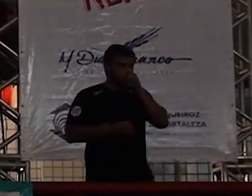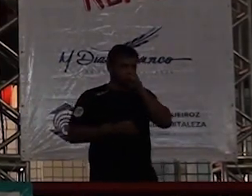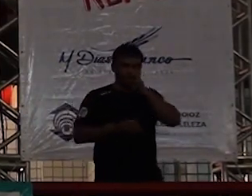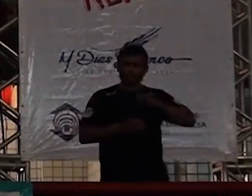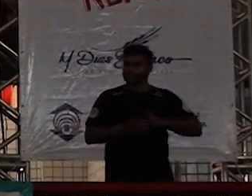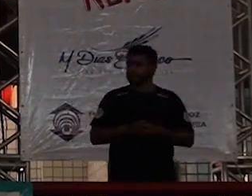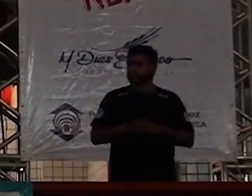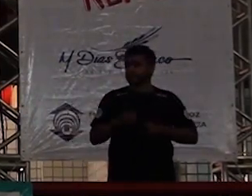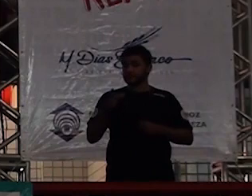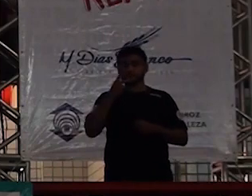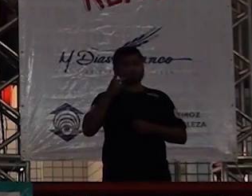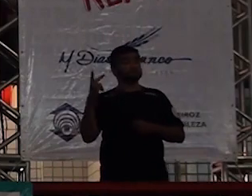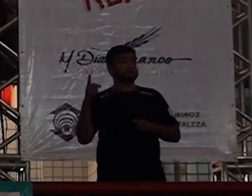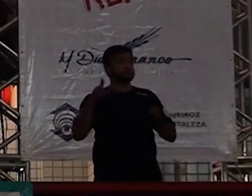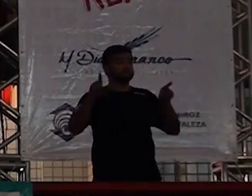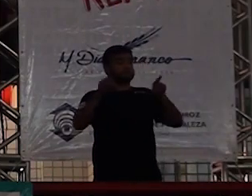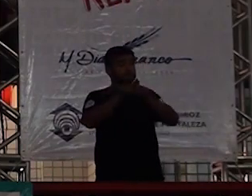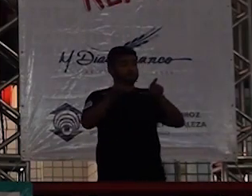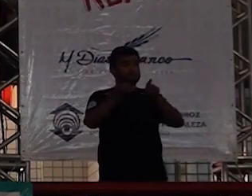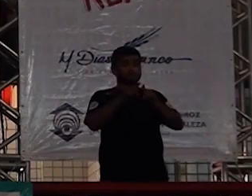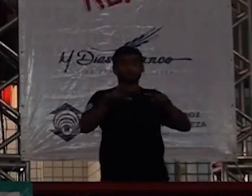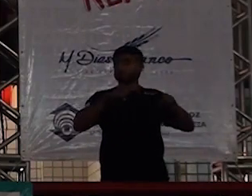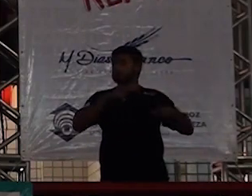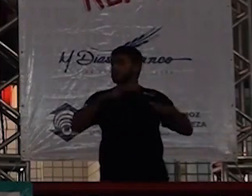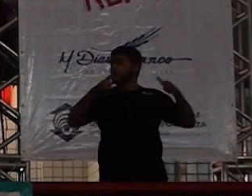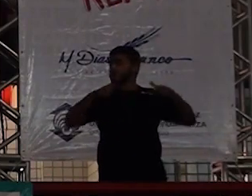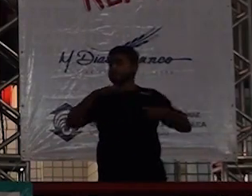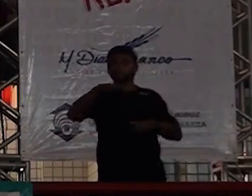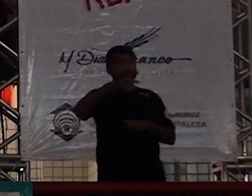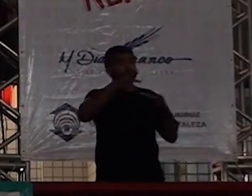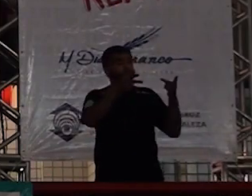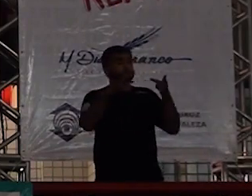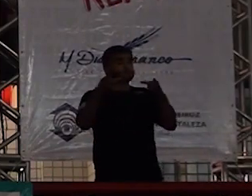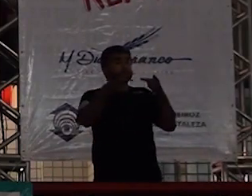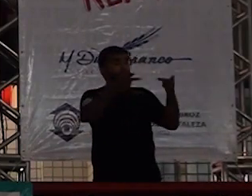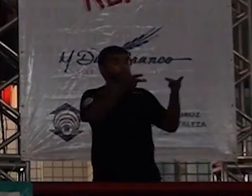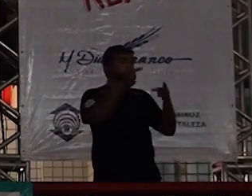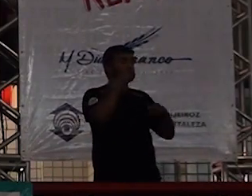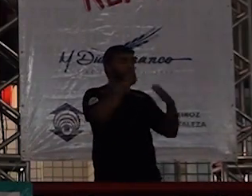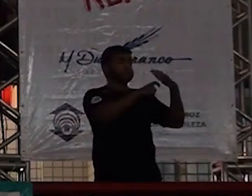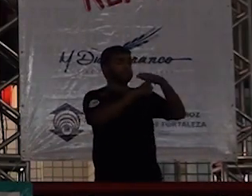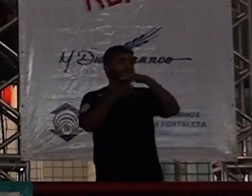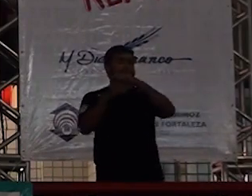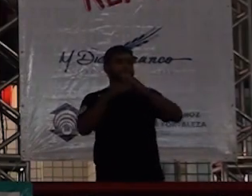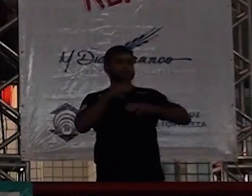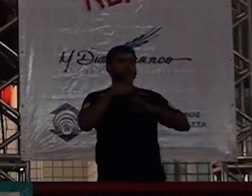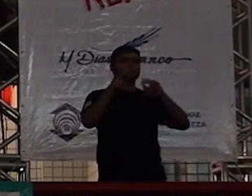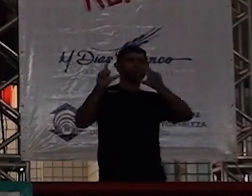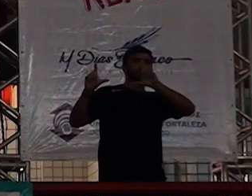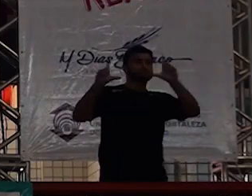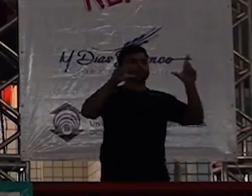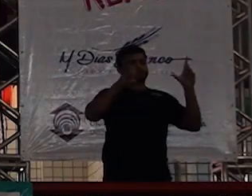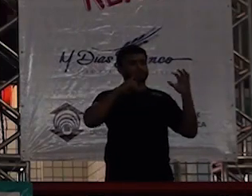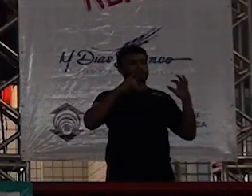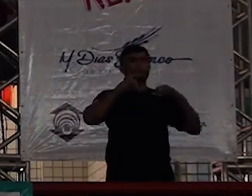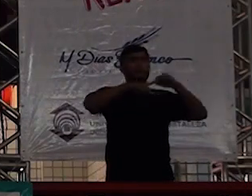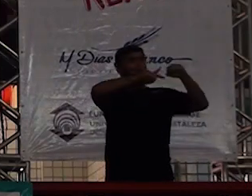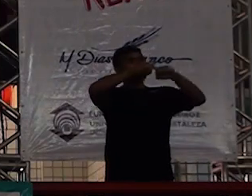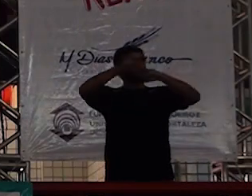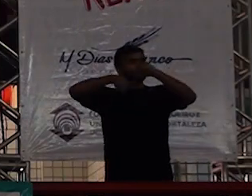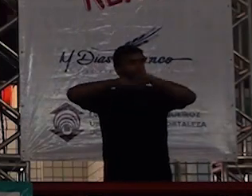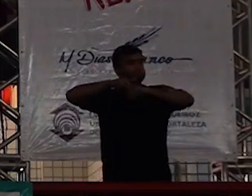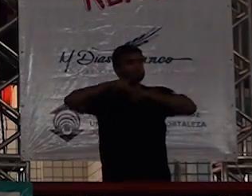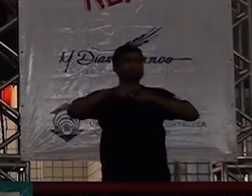Além da vila, as pessoas também terão acesso à feira, onde poderão visitar os estandes, interagir com expositores de vários países